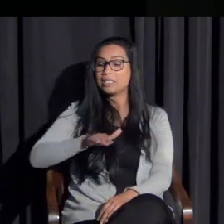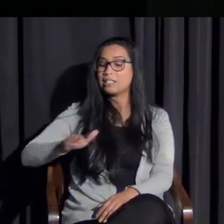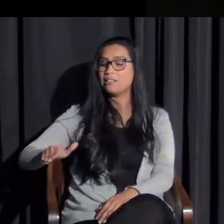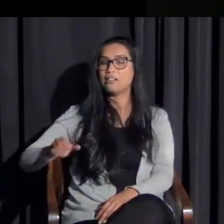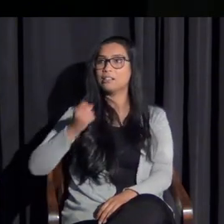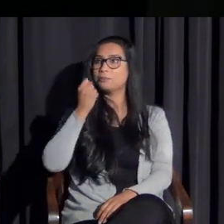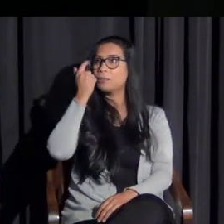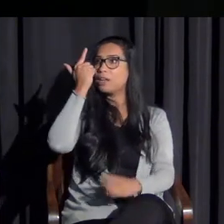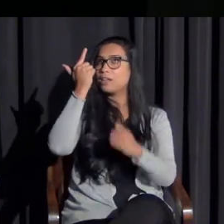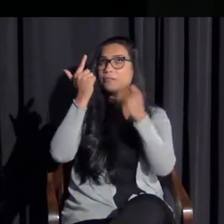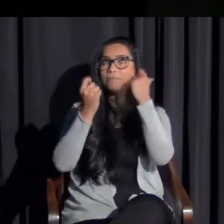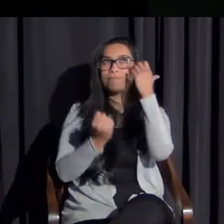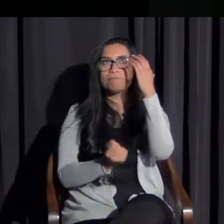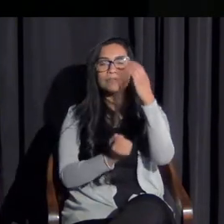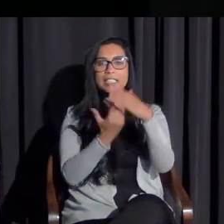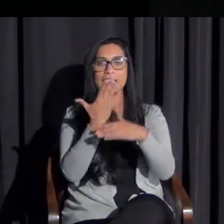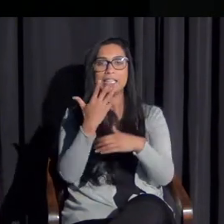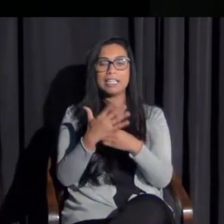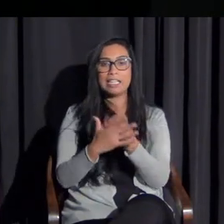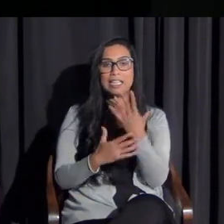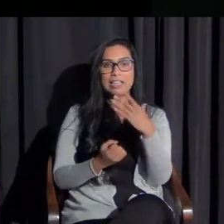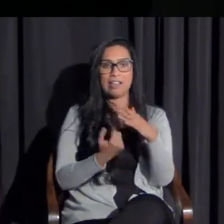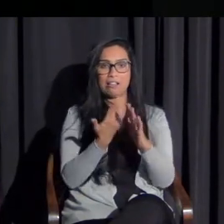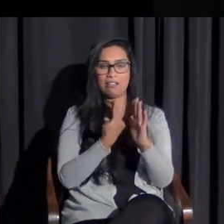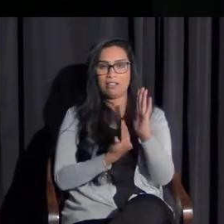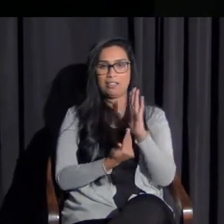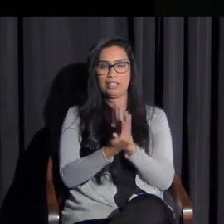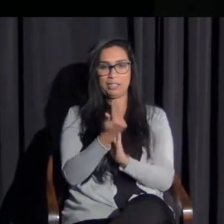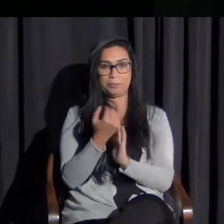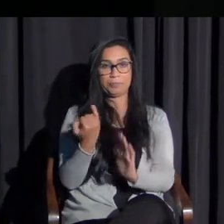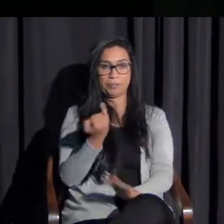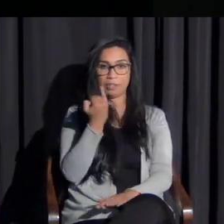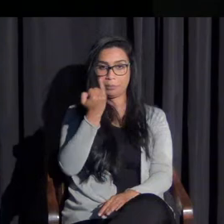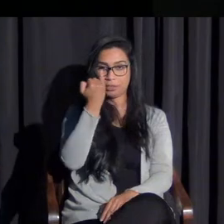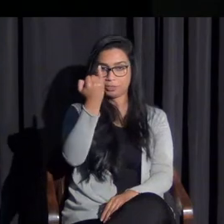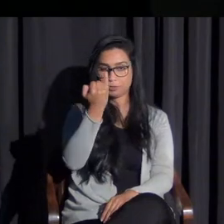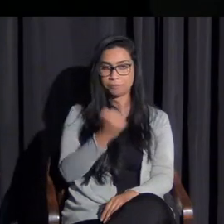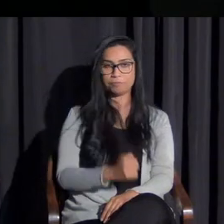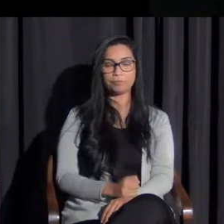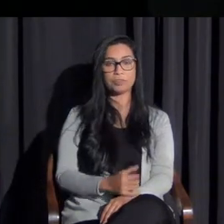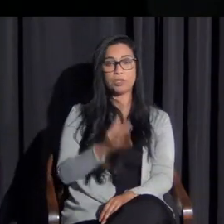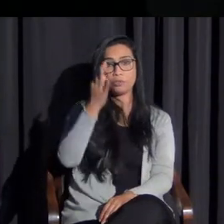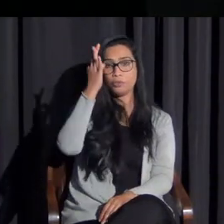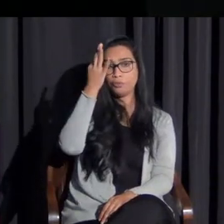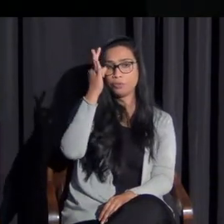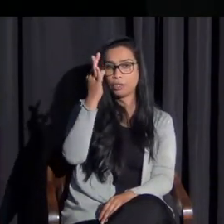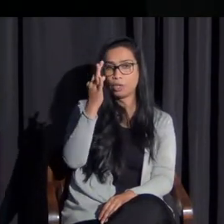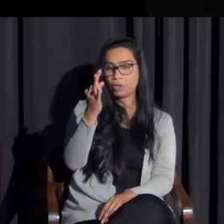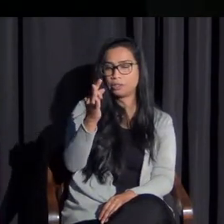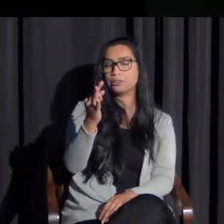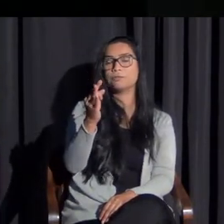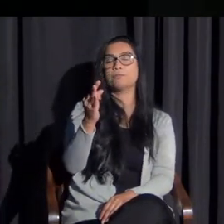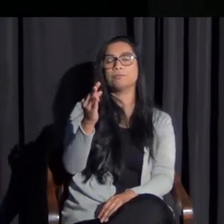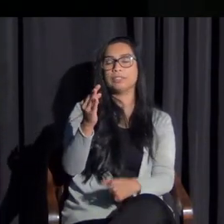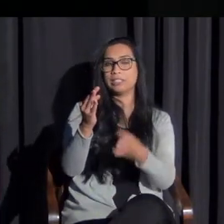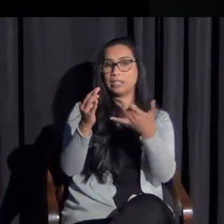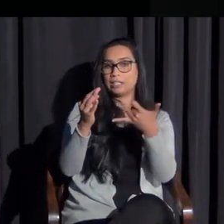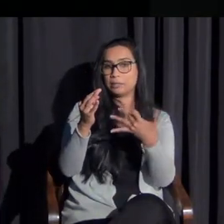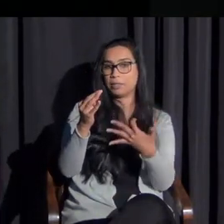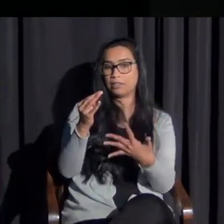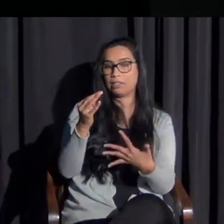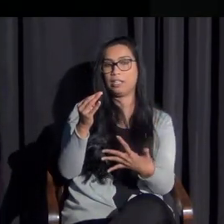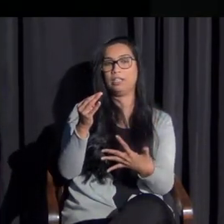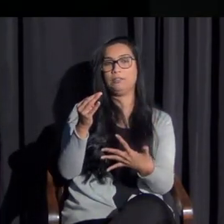né, com muito pouca idade. Como diria o filósofo de Dilberman, há que debruçar-se